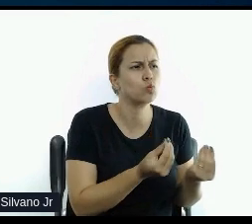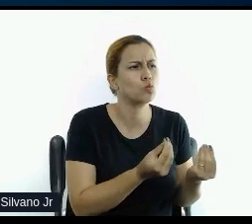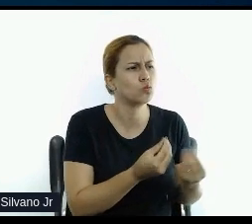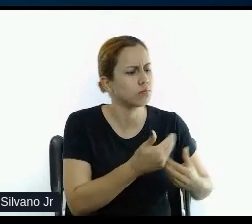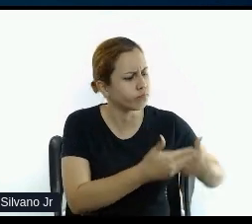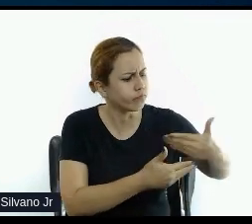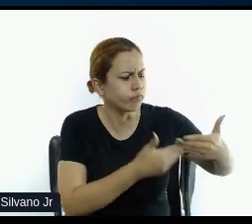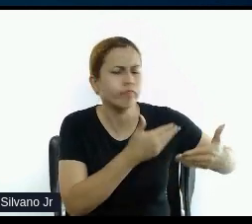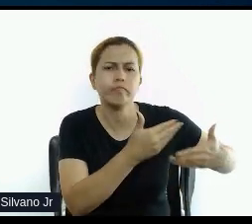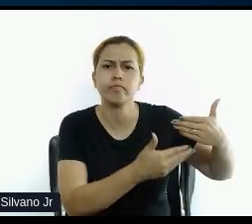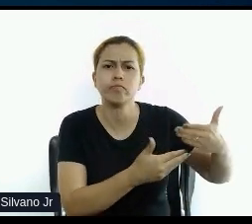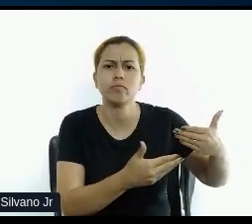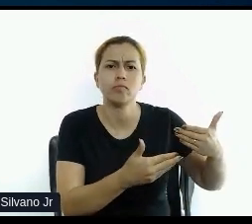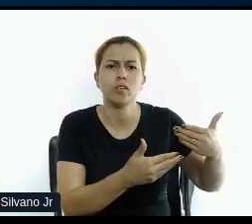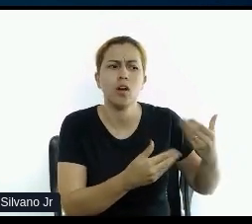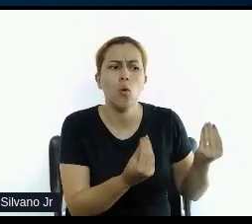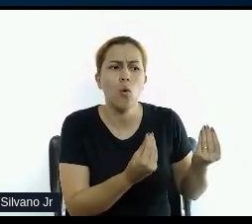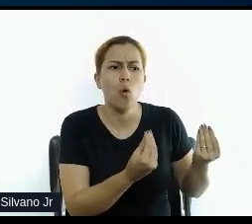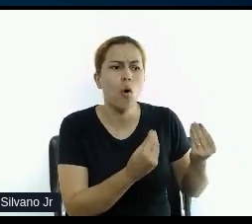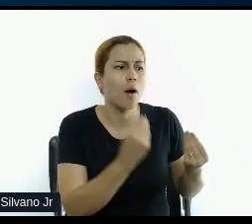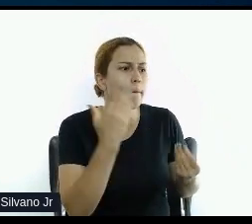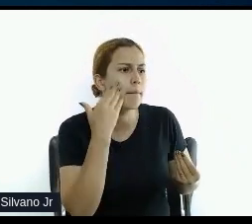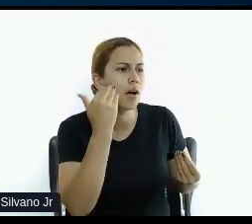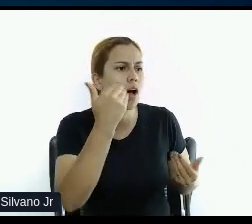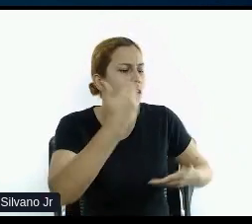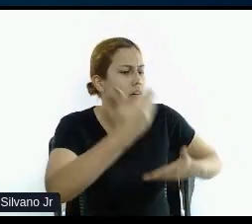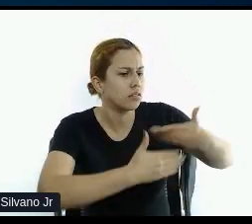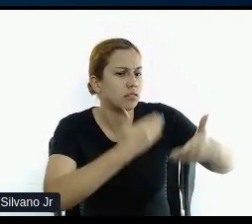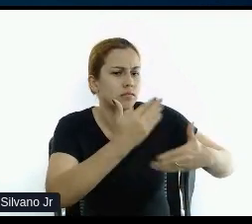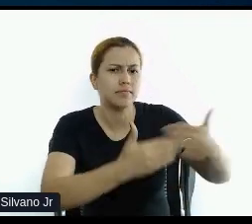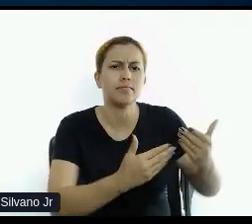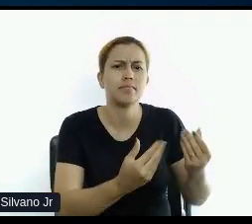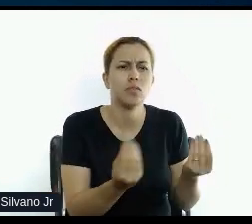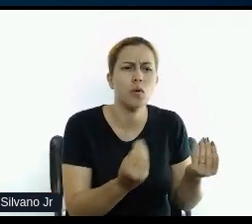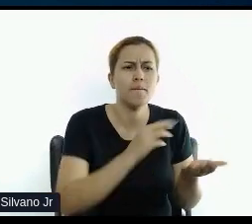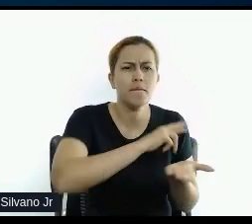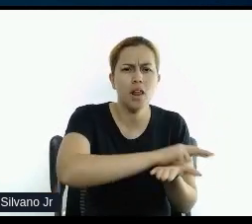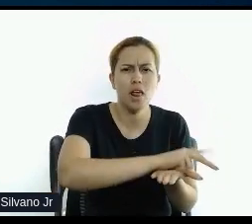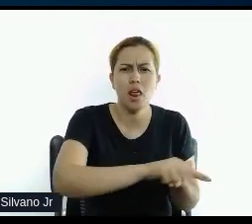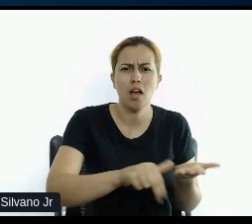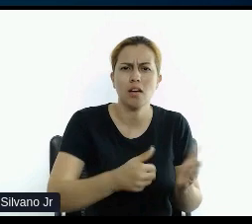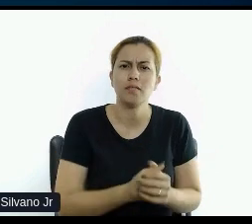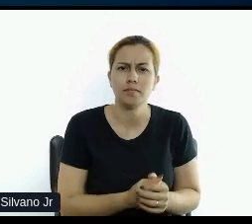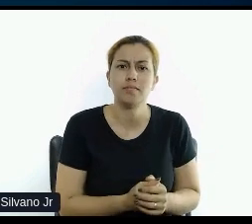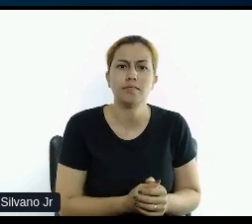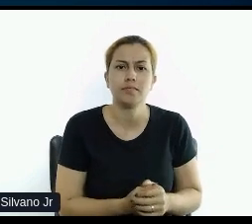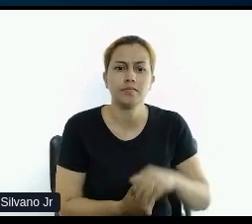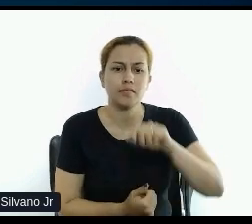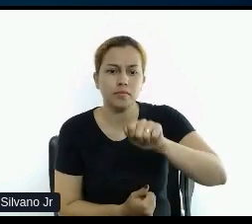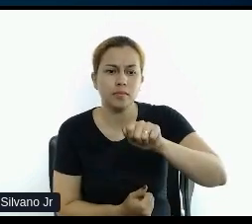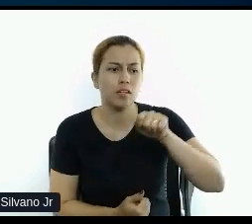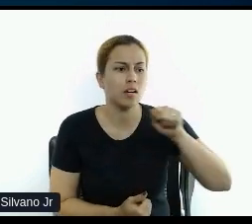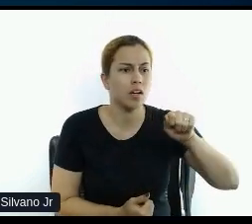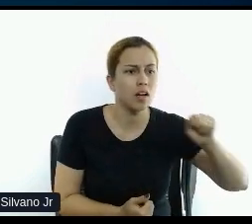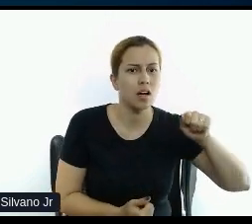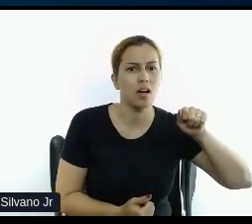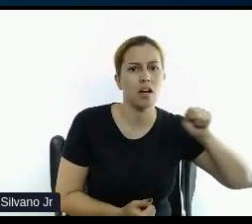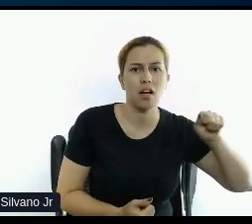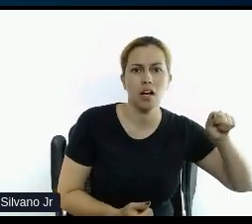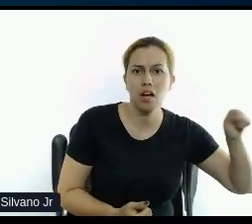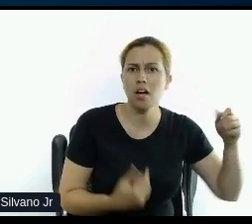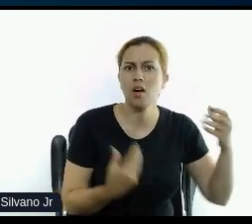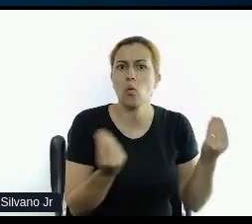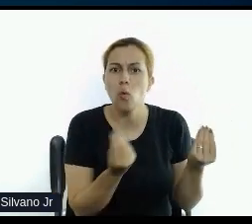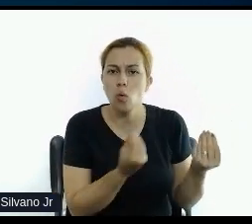e critérios de sucesso, né, relacionados ao A, duplo A e o triplo A, frente a aplicações web, e começar a verificar,